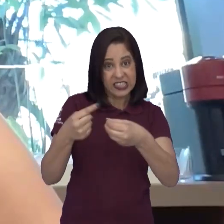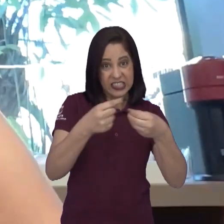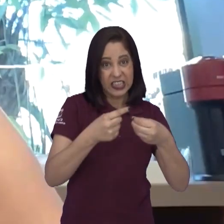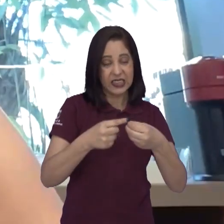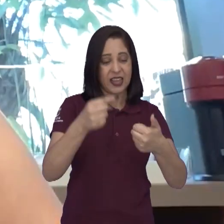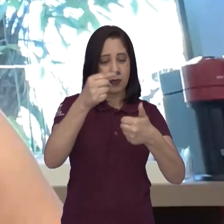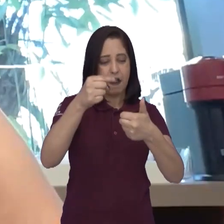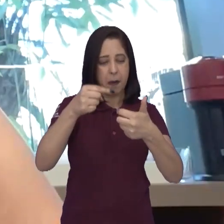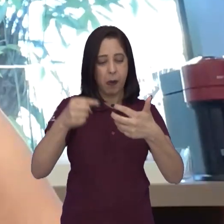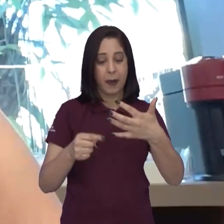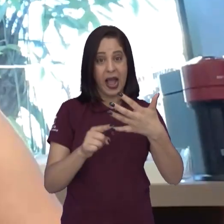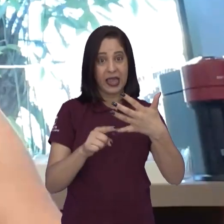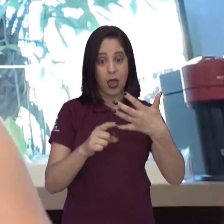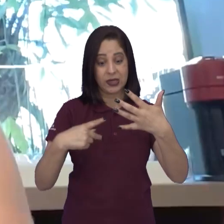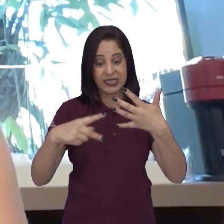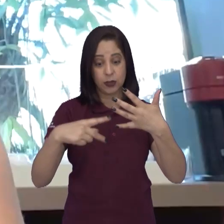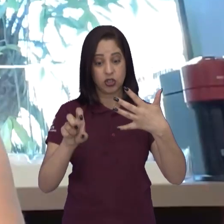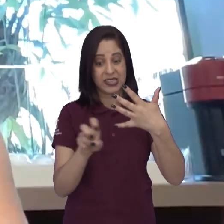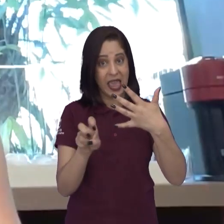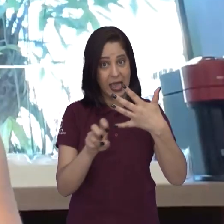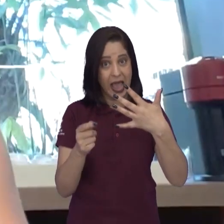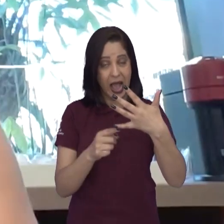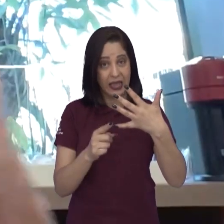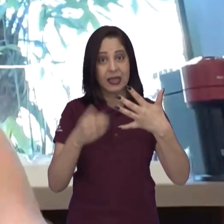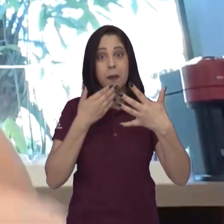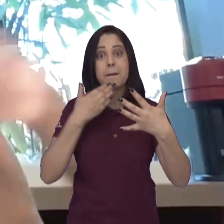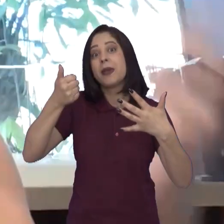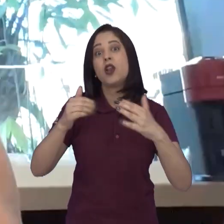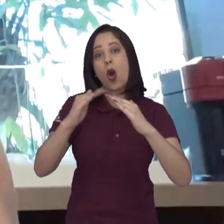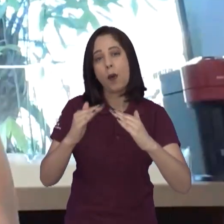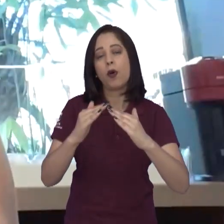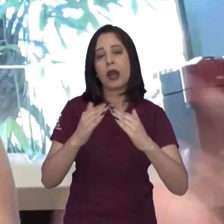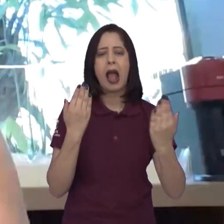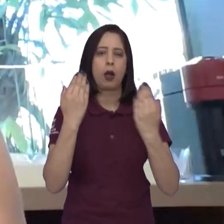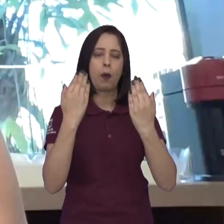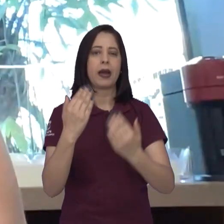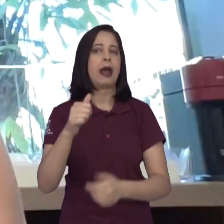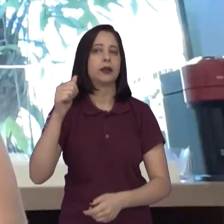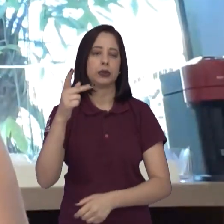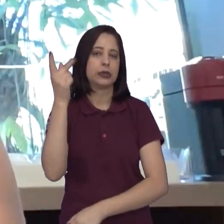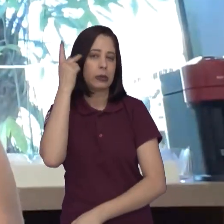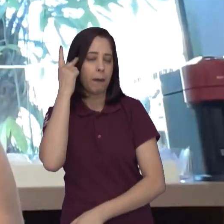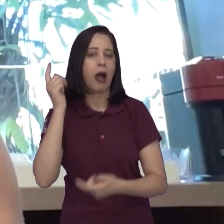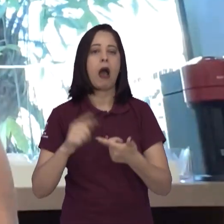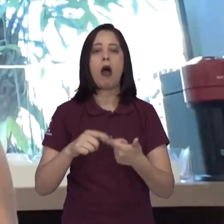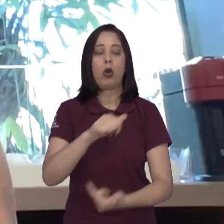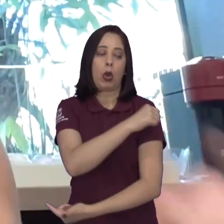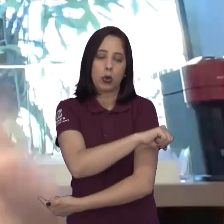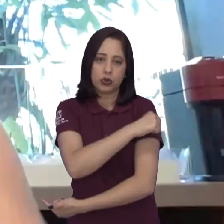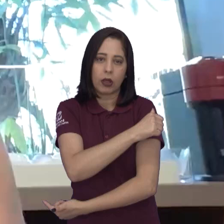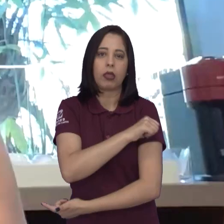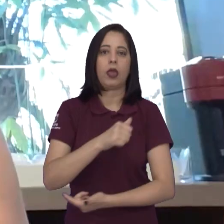se morar, e isso acaba migrando, né, trazendo muitas migrações de São Paulo, Rio de Janeiro, Minas Gerais para cá. Então a gente